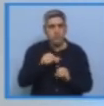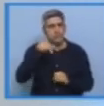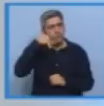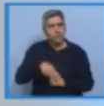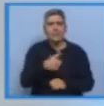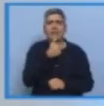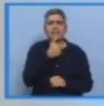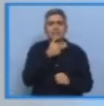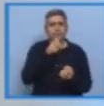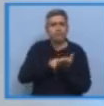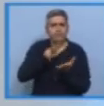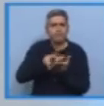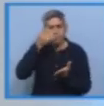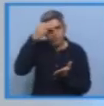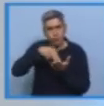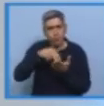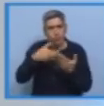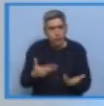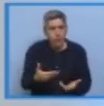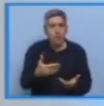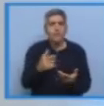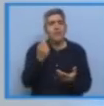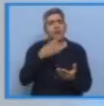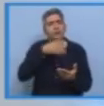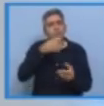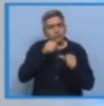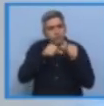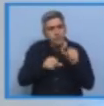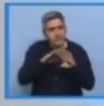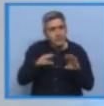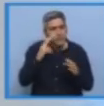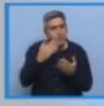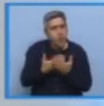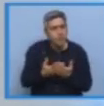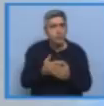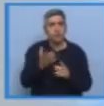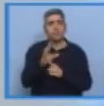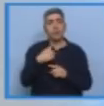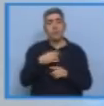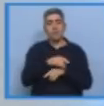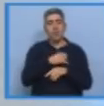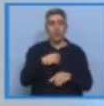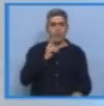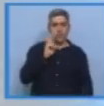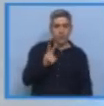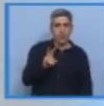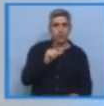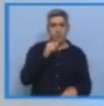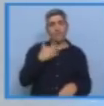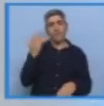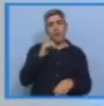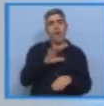e serem tomadas posições que não são fundamentadas na ciência. Dizia como médico, eu de facto assisti à morte, eu venho da área